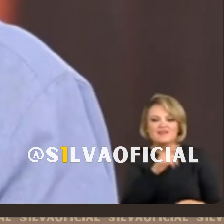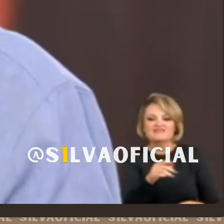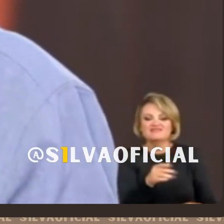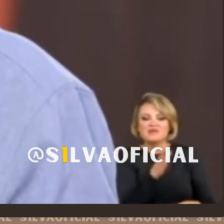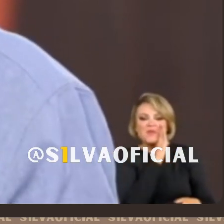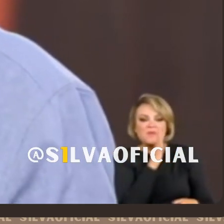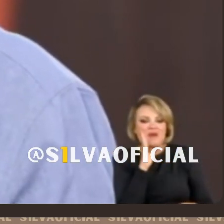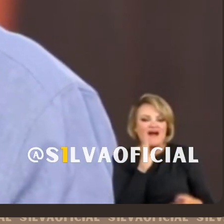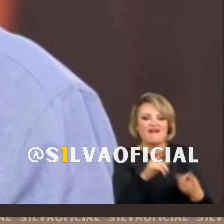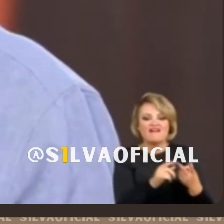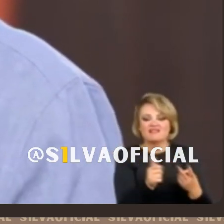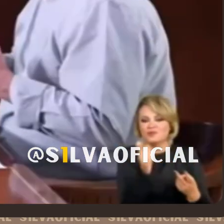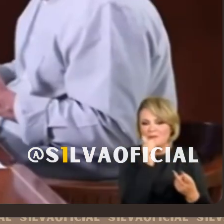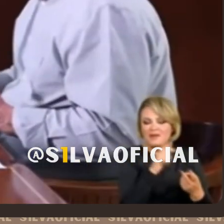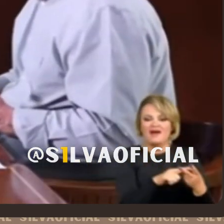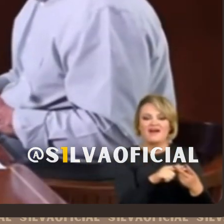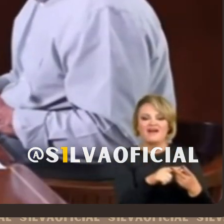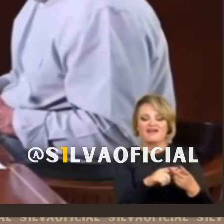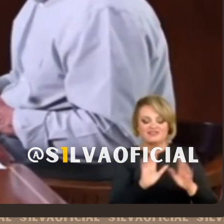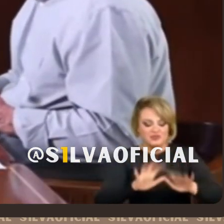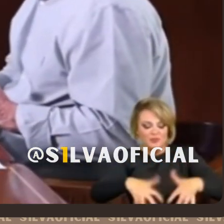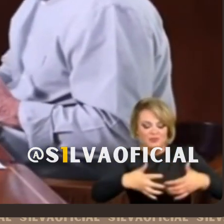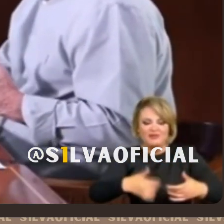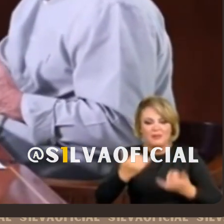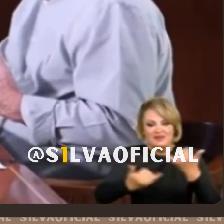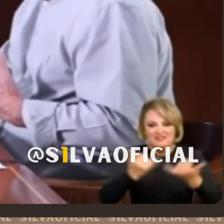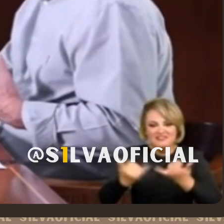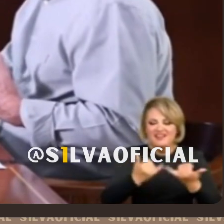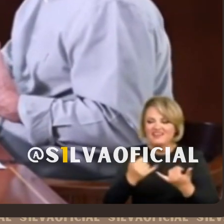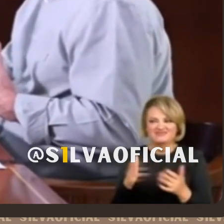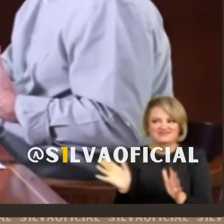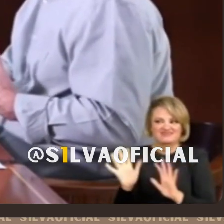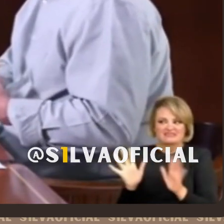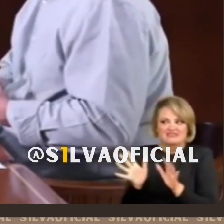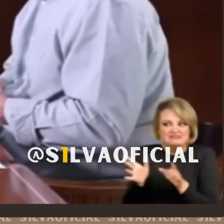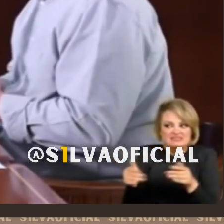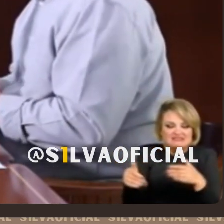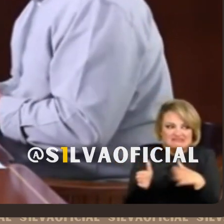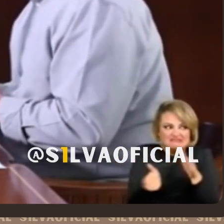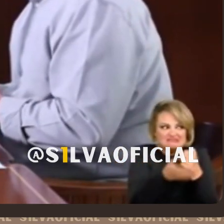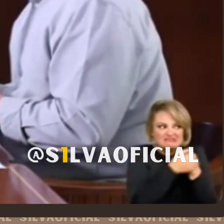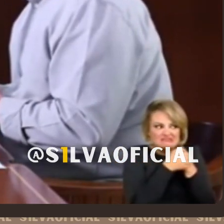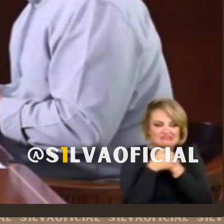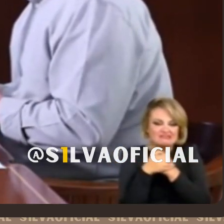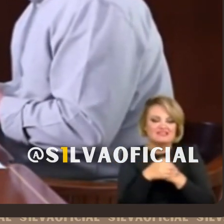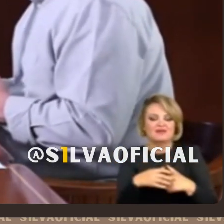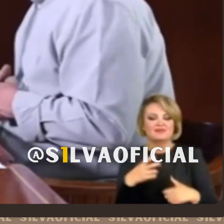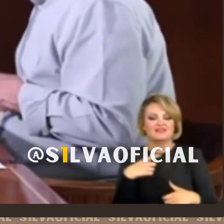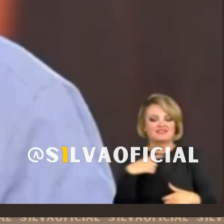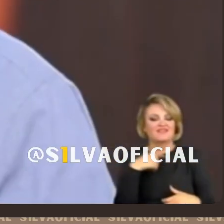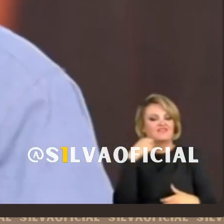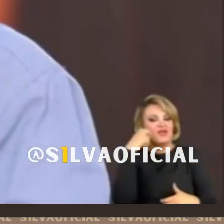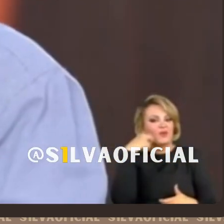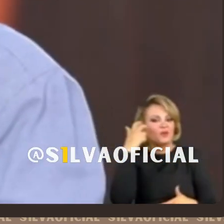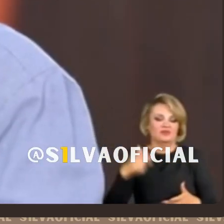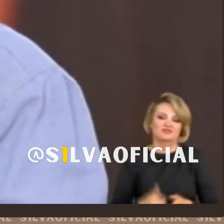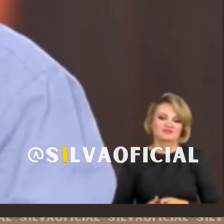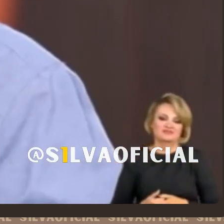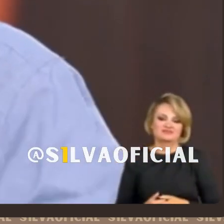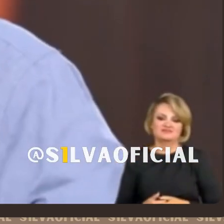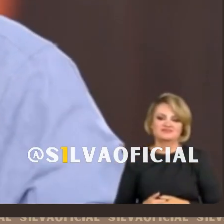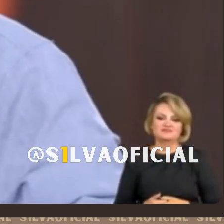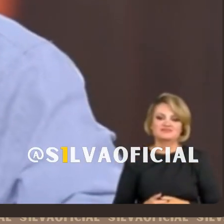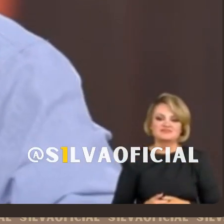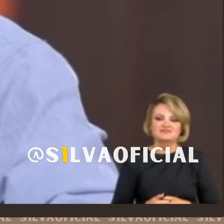as pessoas... Fica destruída, né? Fica destruída. Uhum. Então, é por isso que eu acho que a gente tem que criar muitas oportunidades